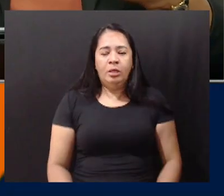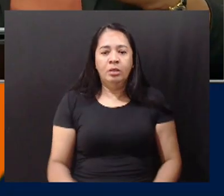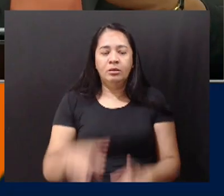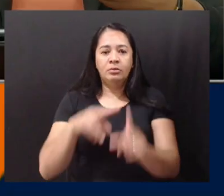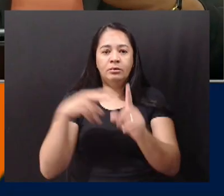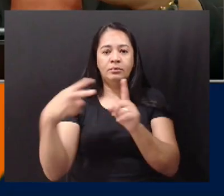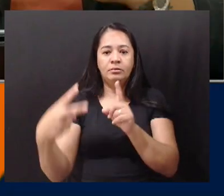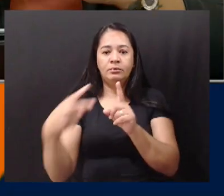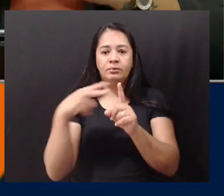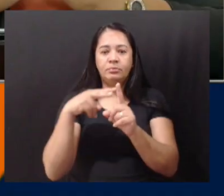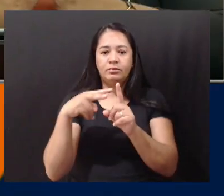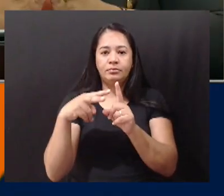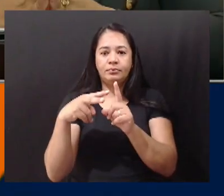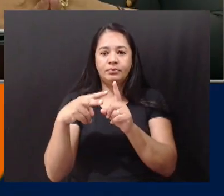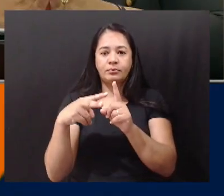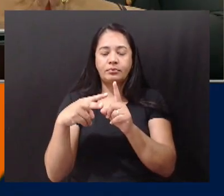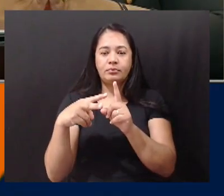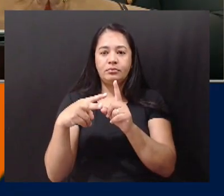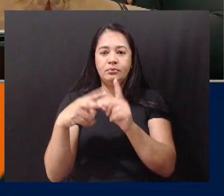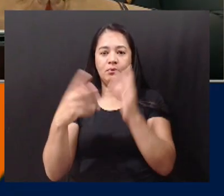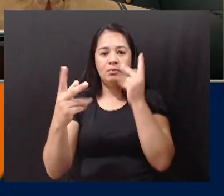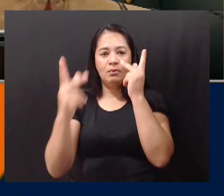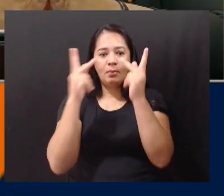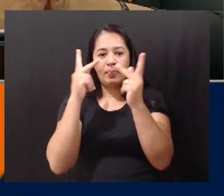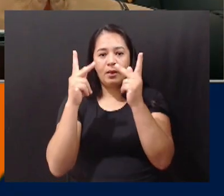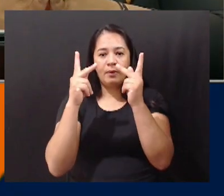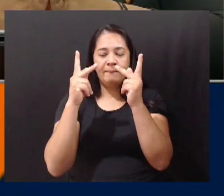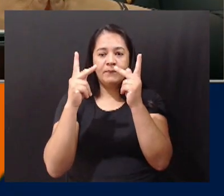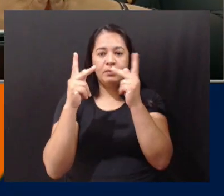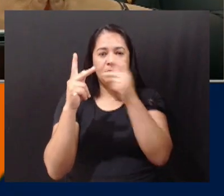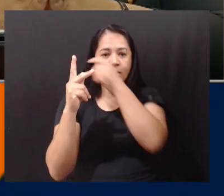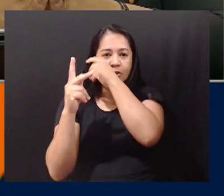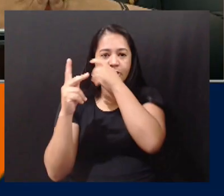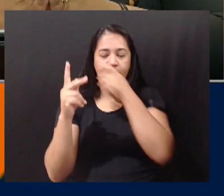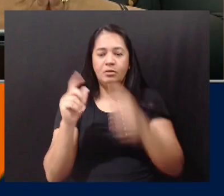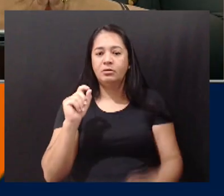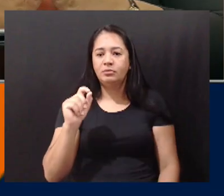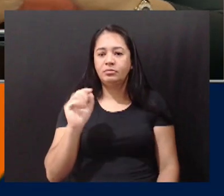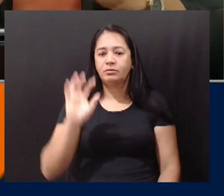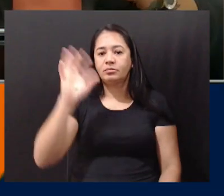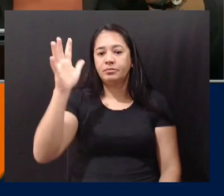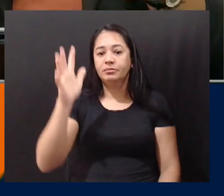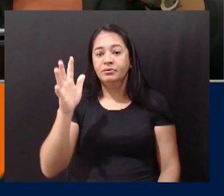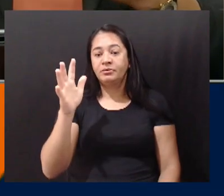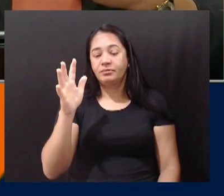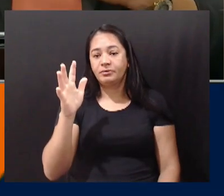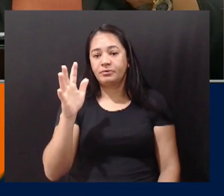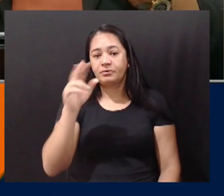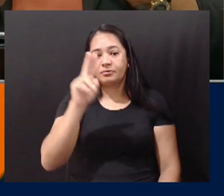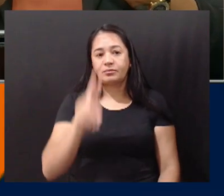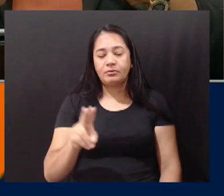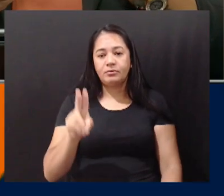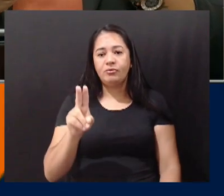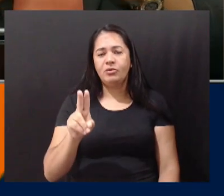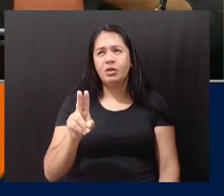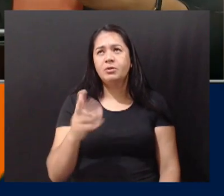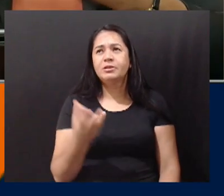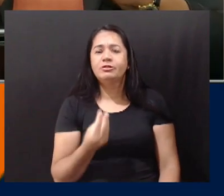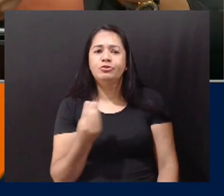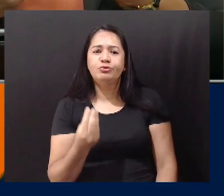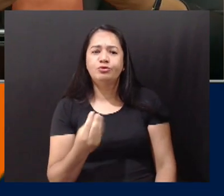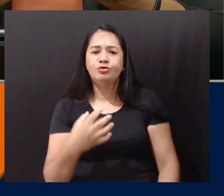e neurológico. O que acontece no nosso cérebro quando a gente usa a tecnologia de forma excessiva? E qual que é o papel central da tal